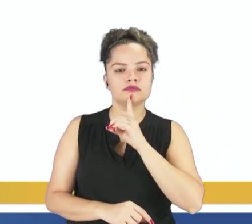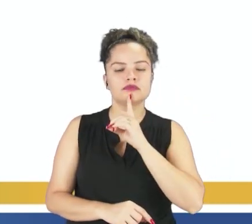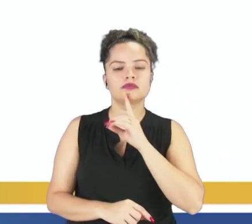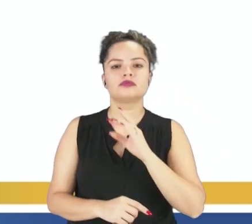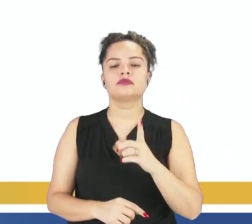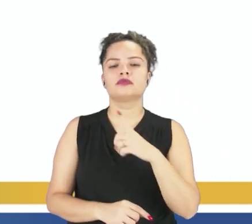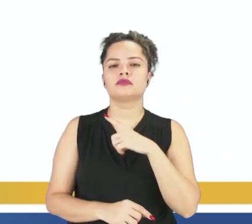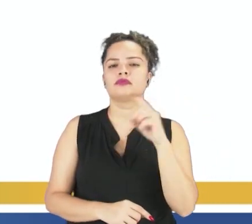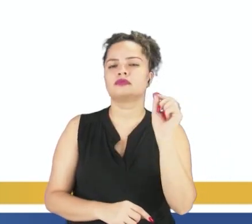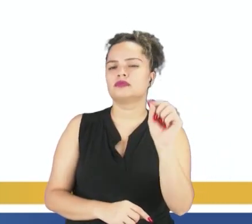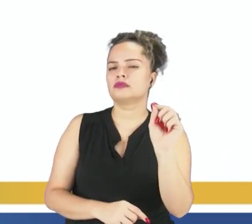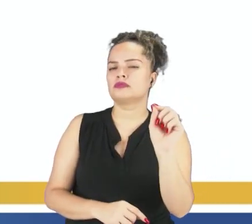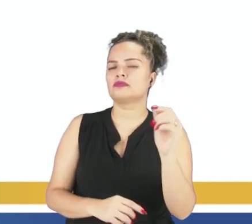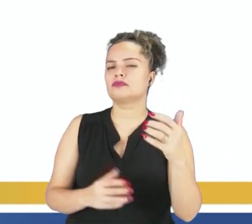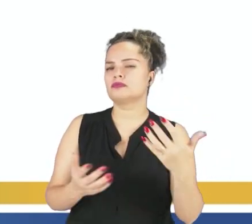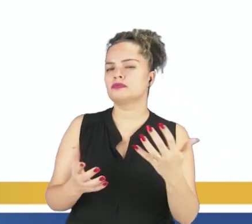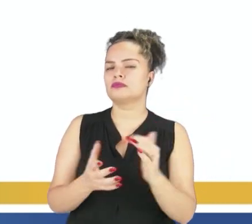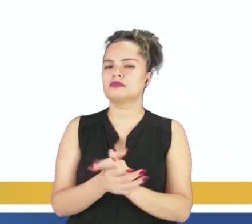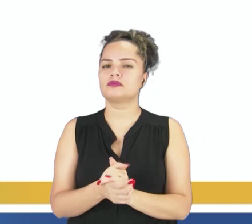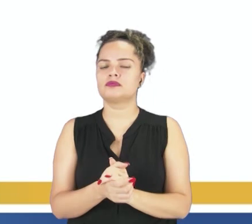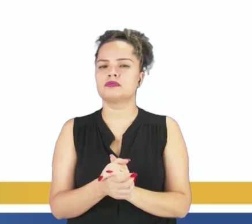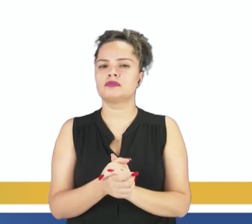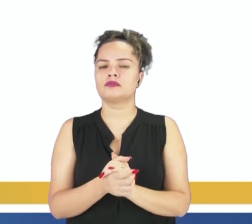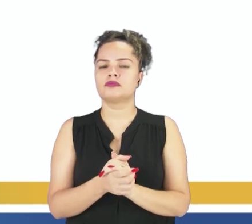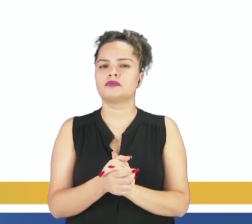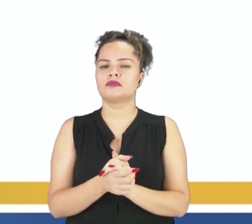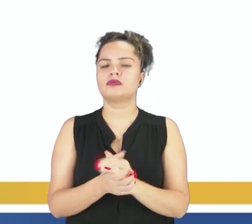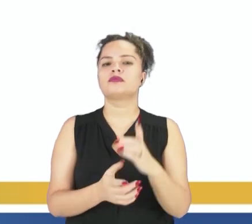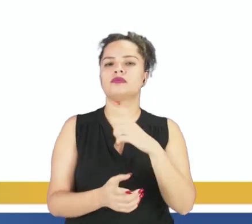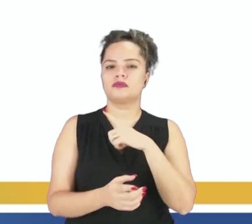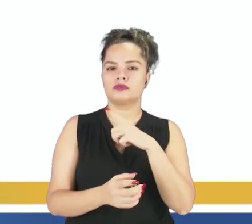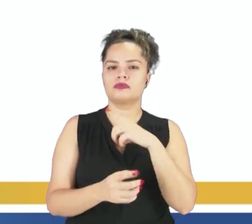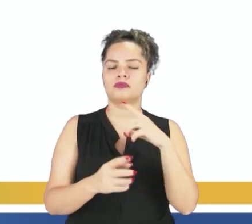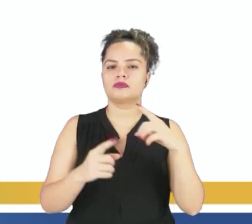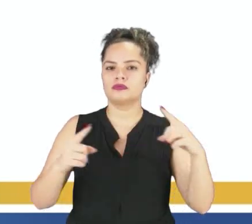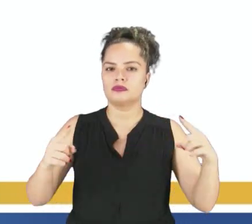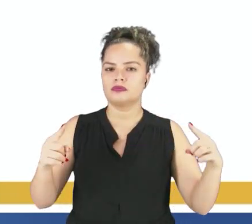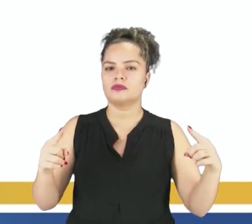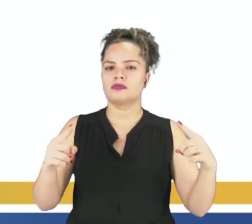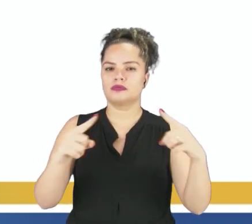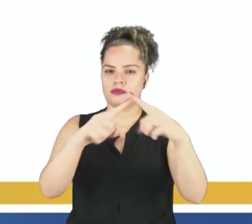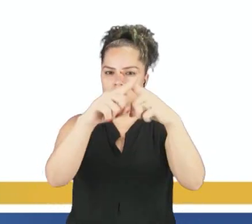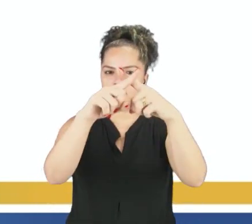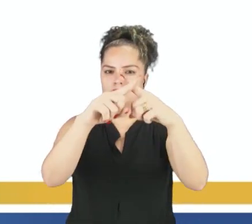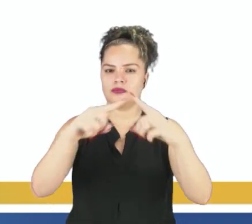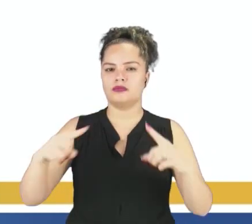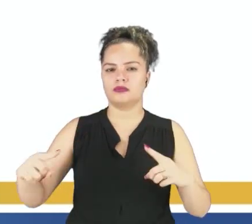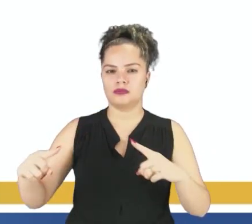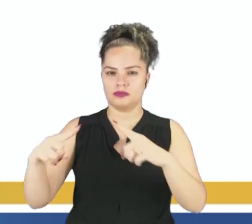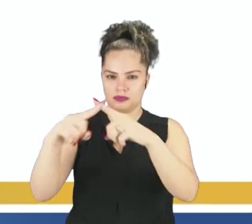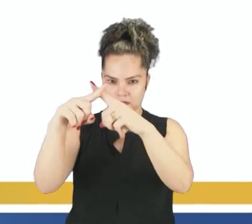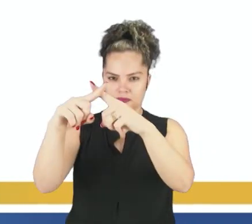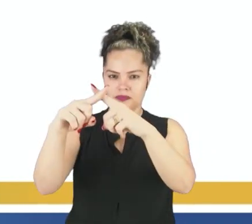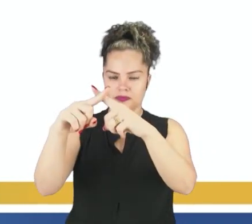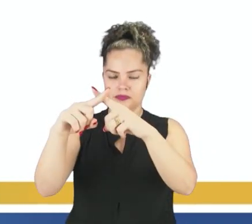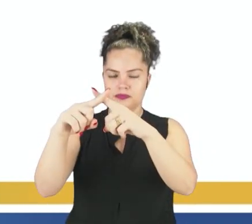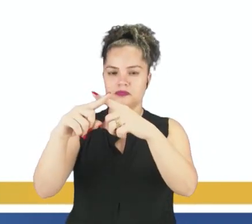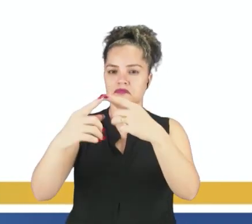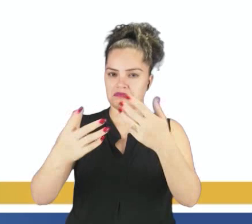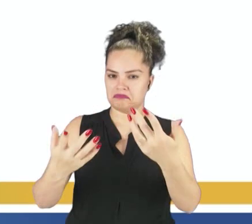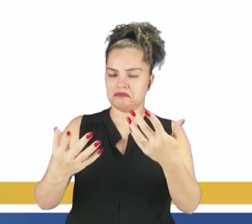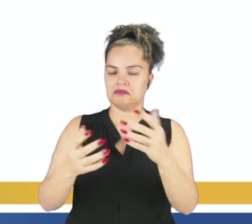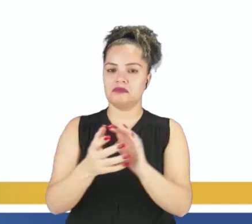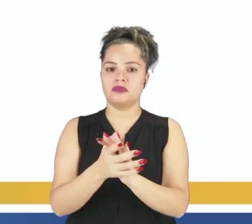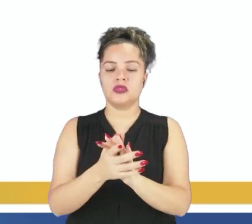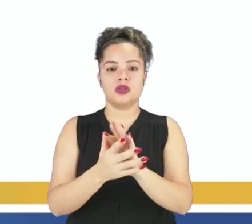amarelo, ela é simples ou não simples? Ela temos segmentos de retas que passam um por cima do outro, certo? Então